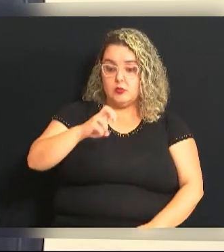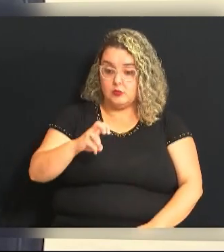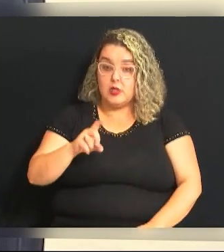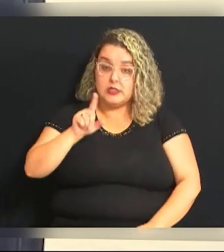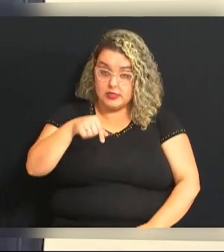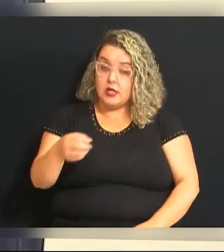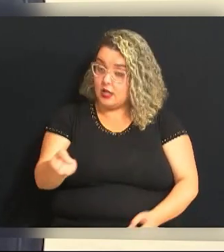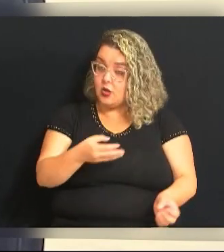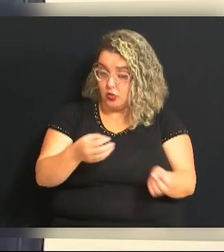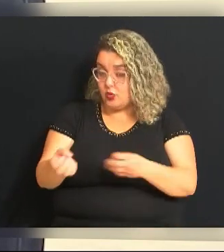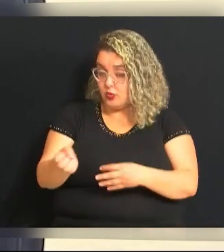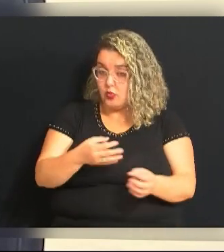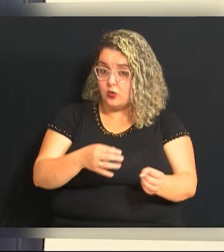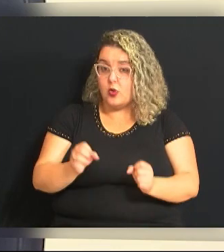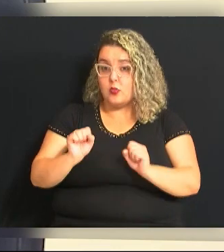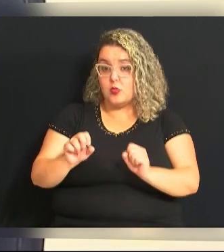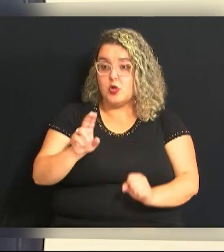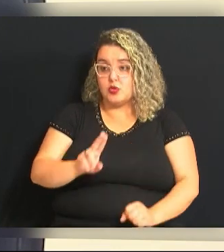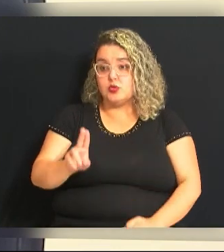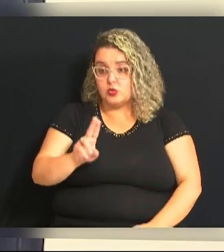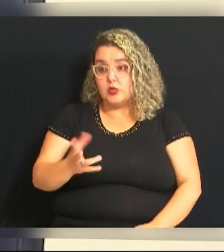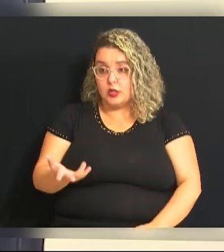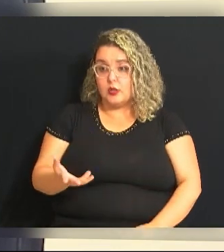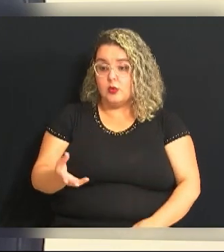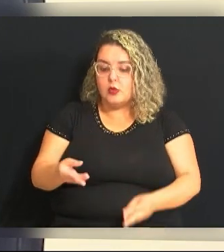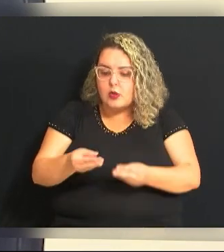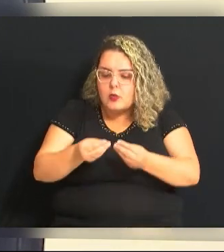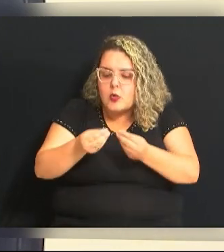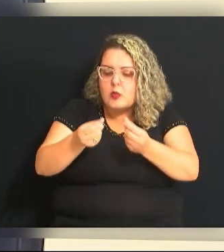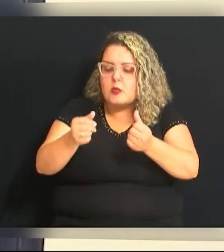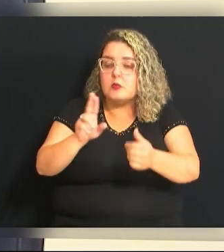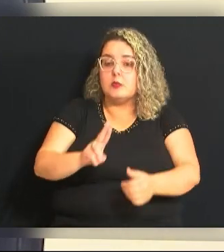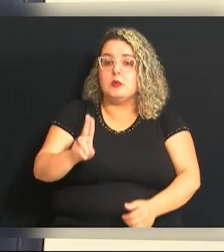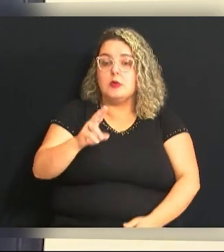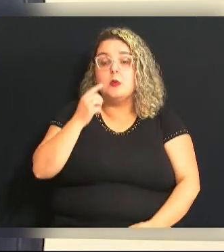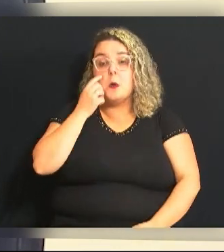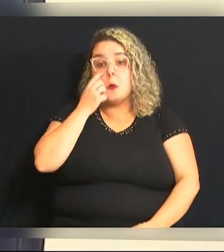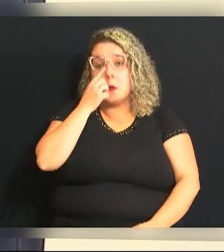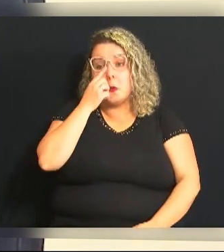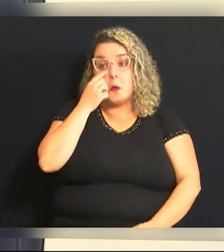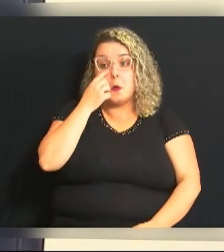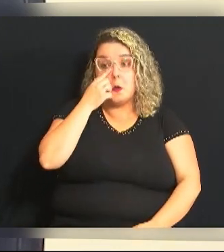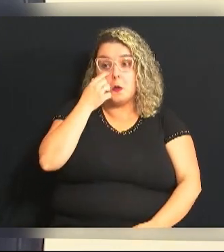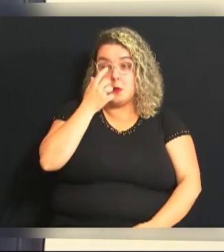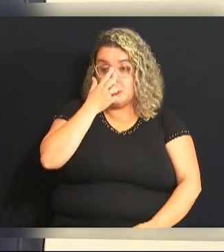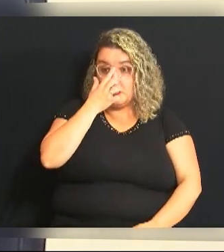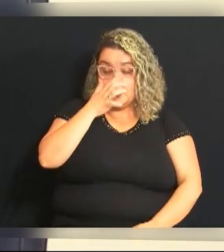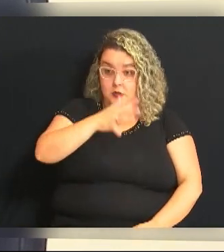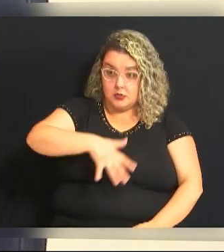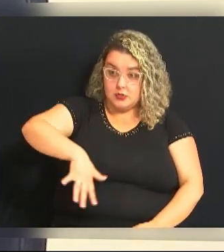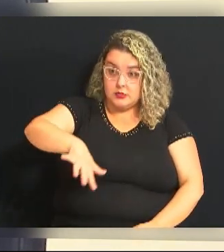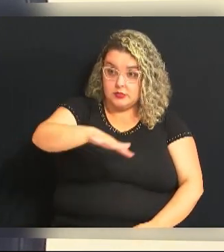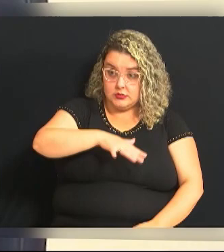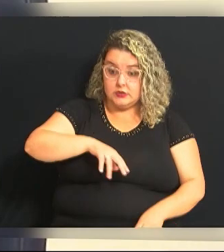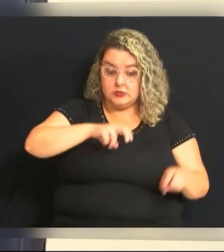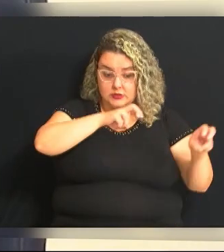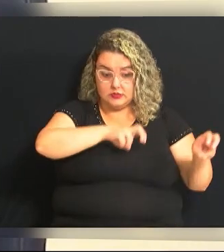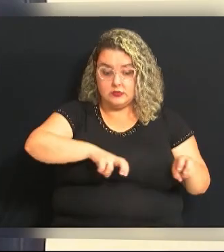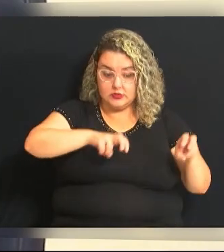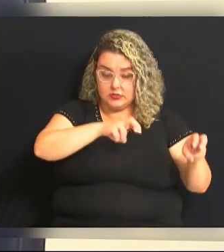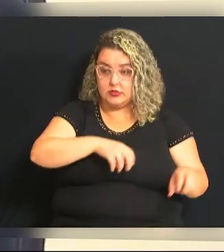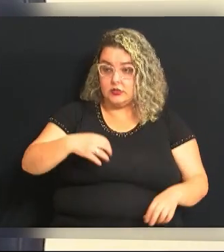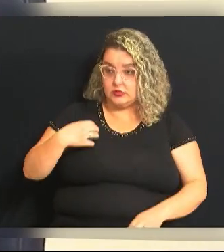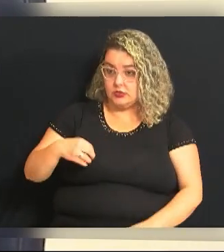mas ela é muito atual, ela pode ser utilizada visando ao aprimoramento do uso da área, até mesmo a área da Fazenda